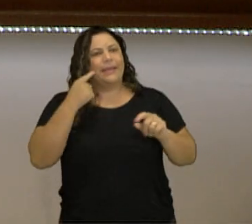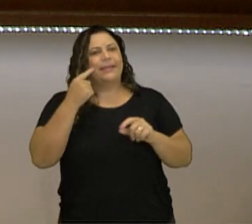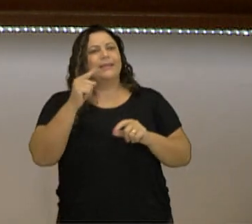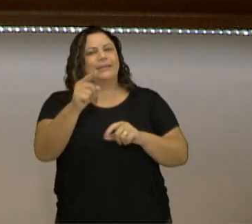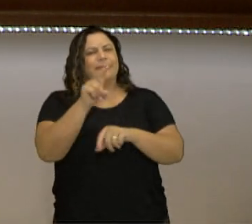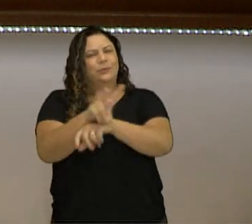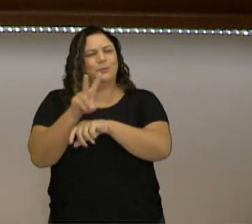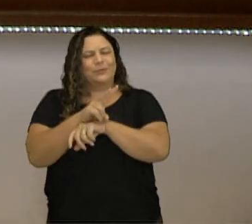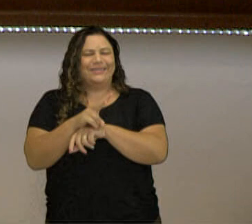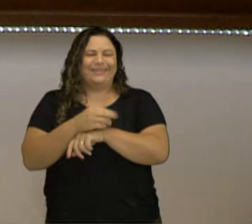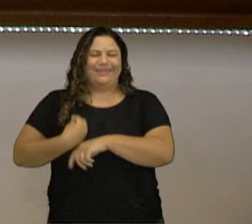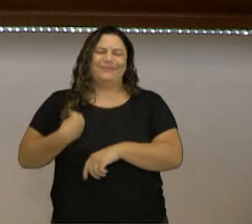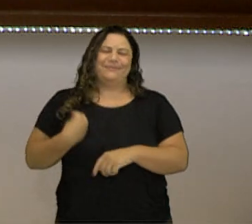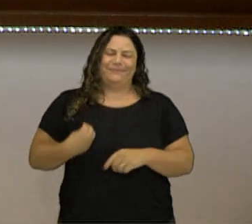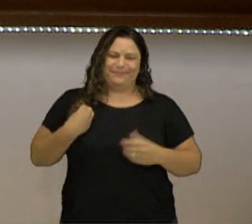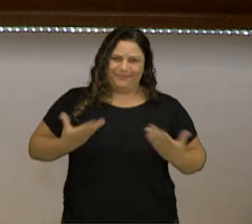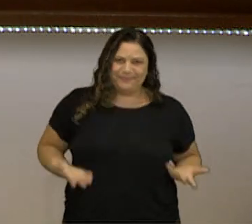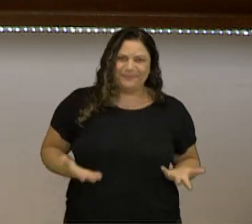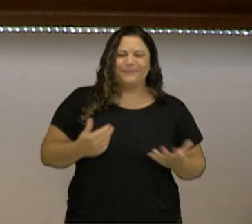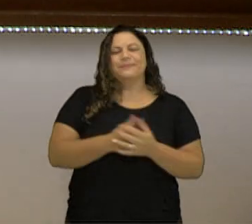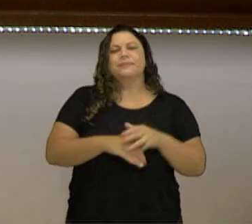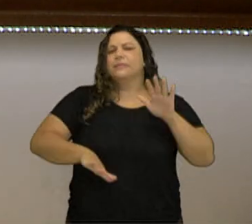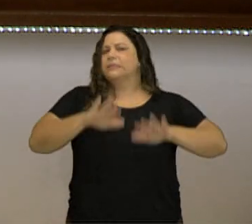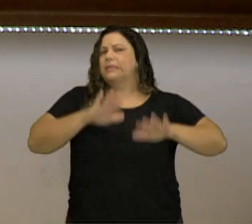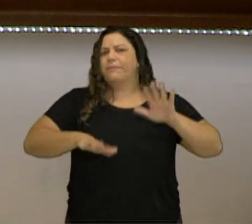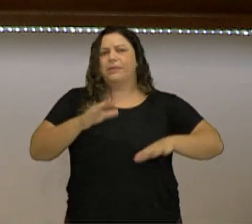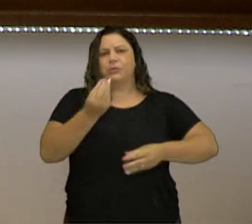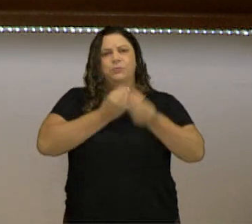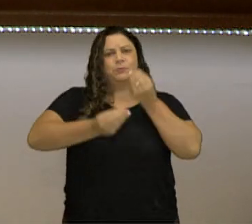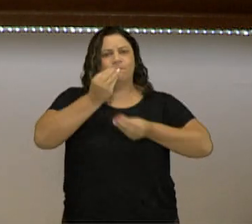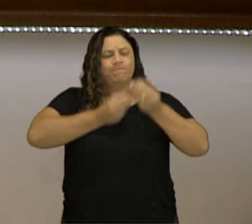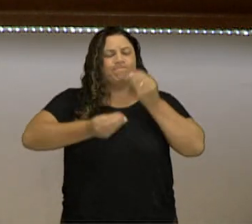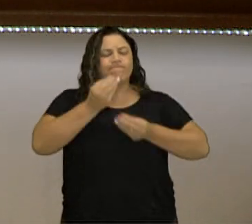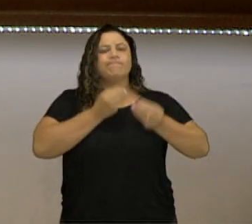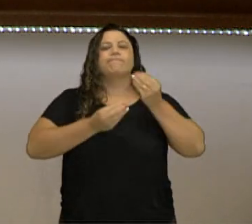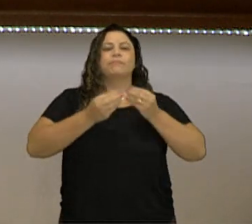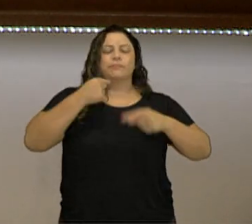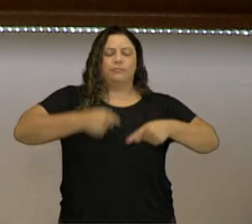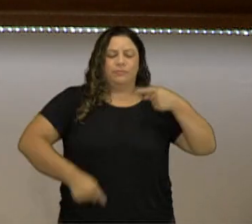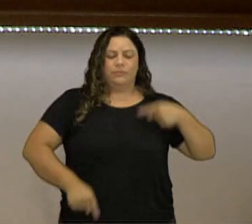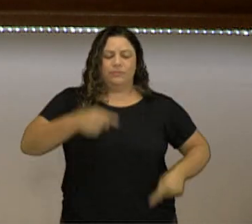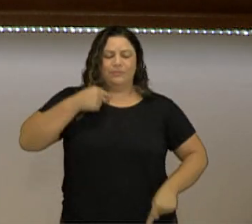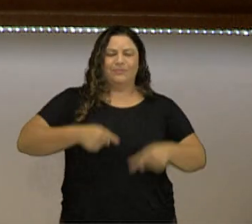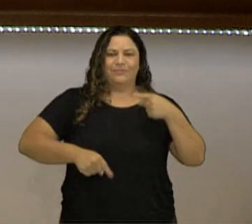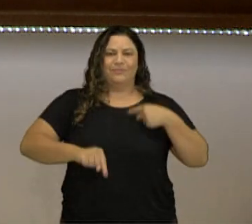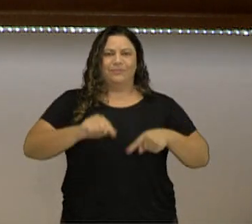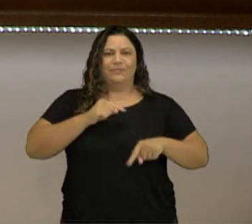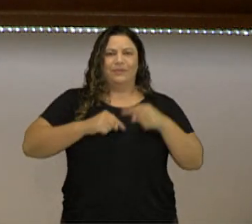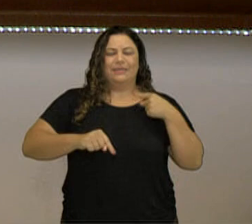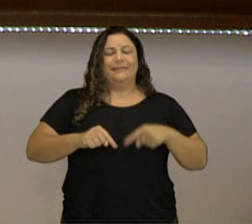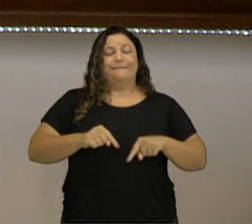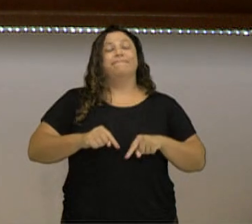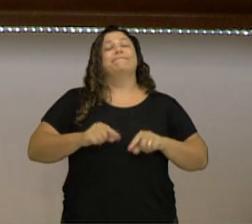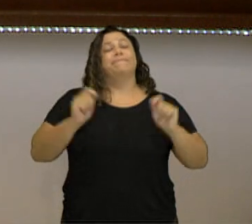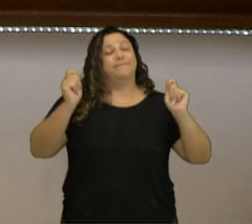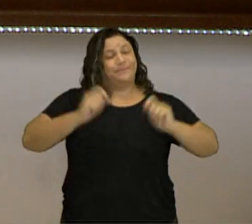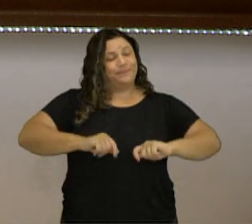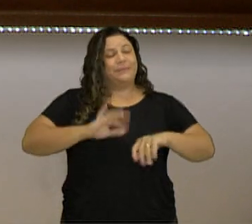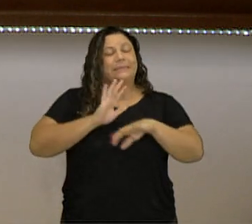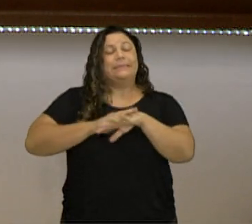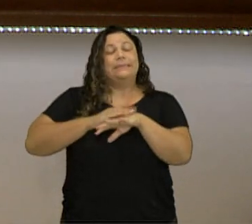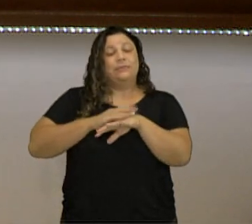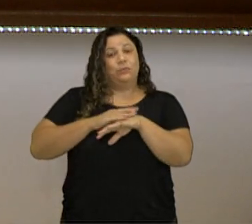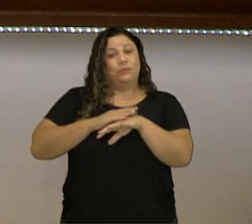alimentação cuidará de você. Dependendo do que você mandar para dentro do seu organismo vai responder.